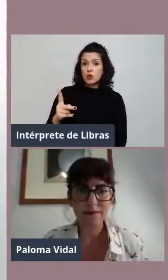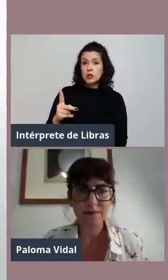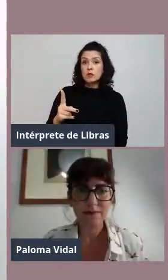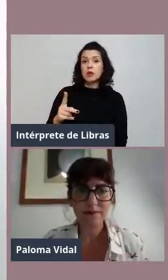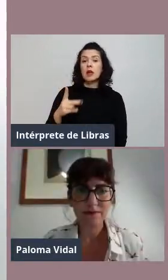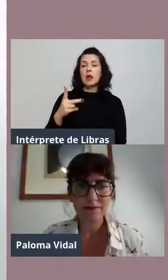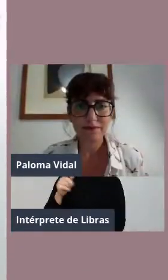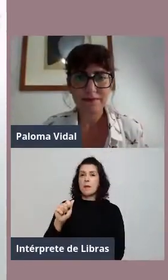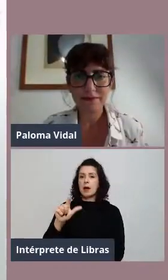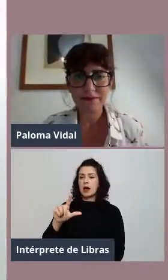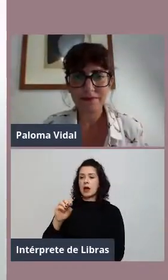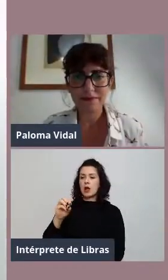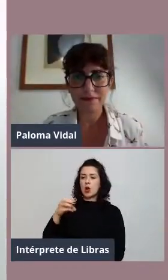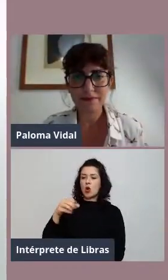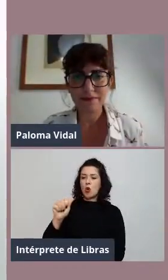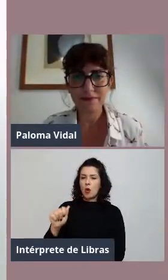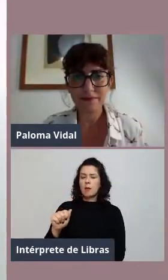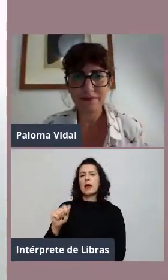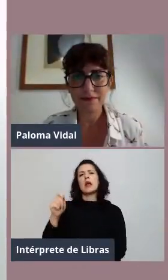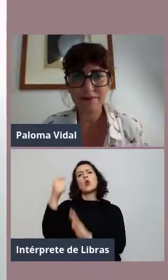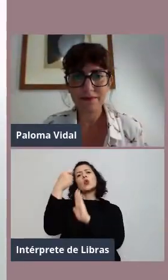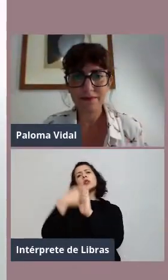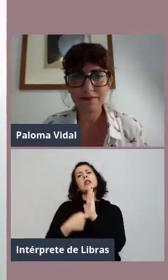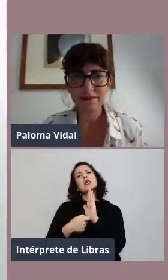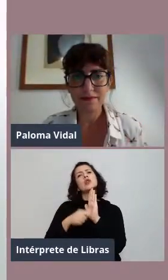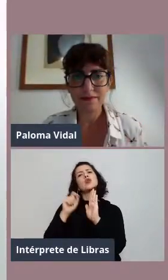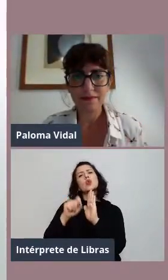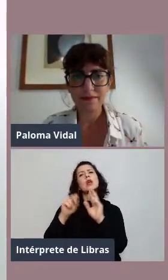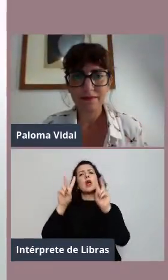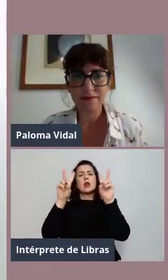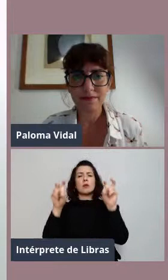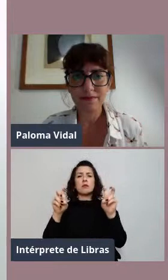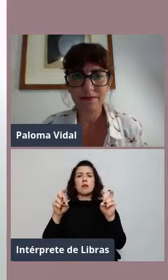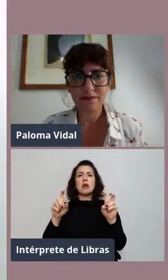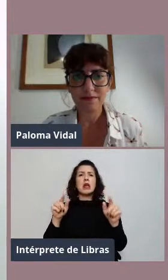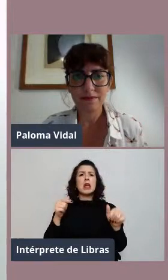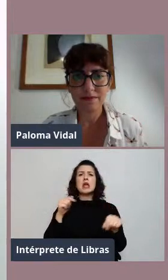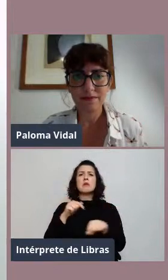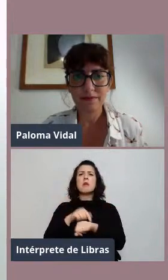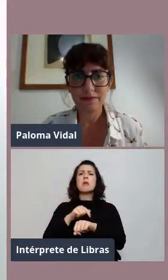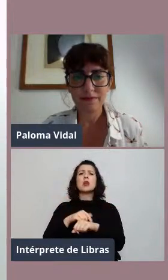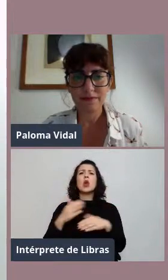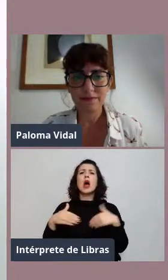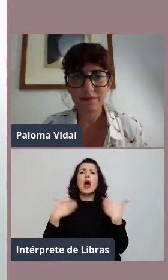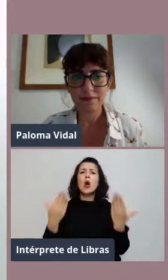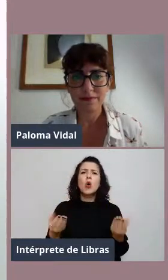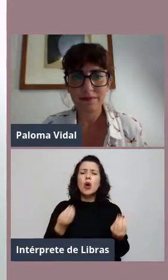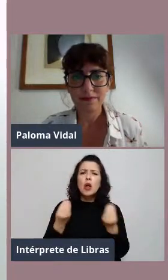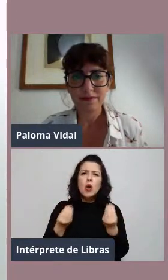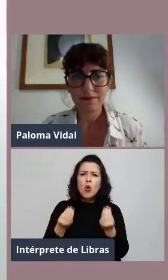um texto chamado E Agora? Uma crônica do encontro com os manuscritos de A Hora da Estrela.